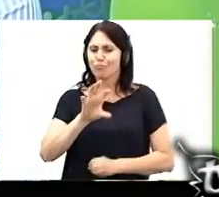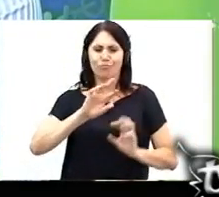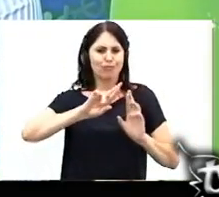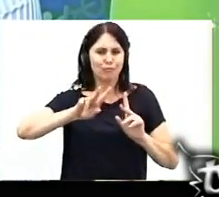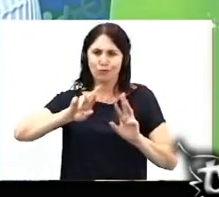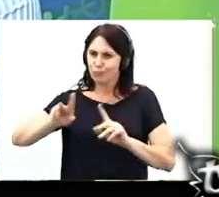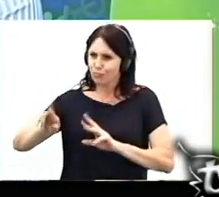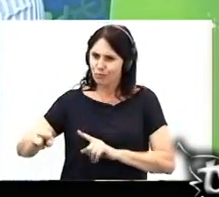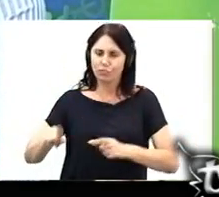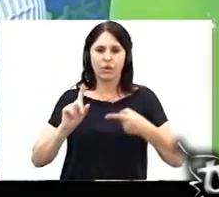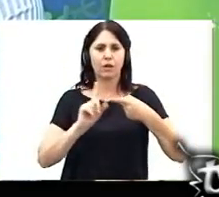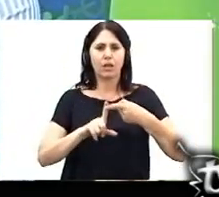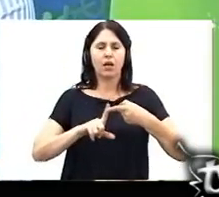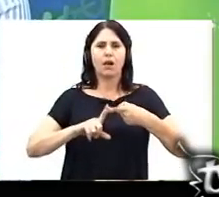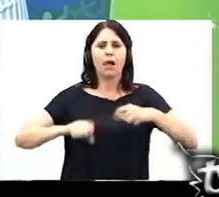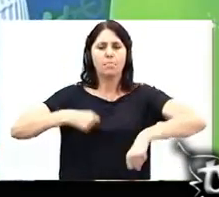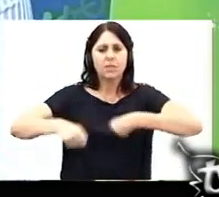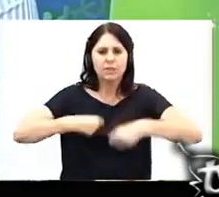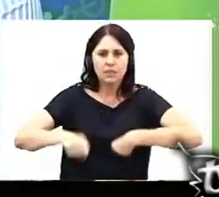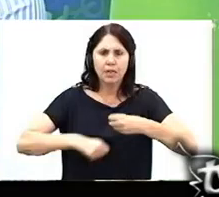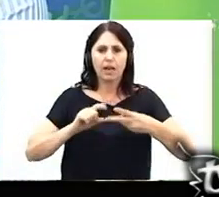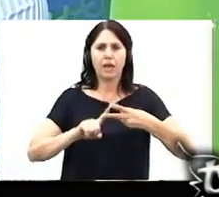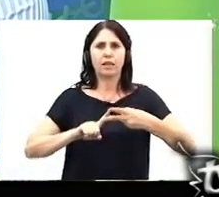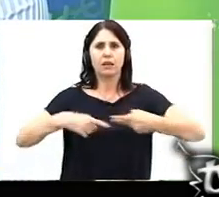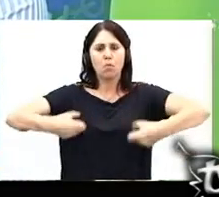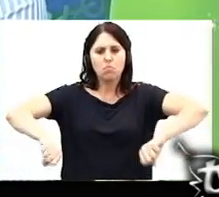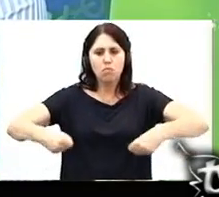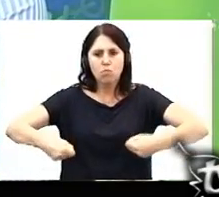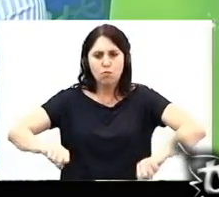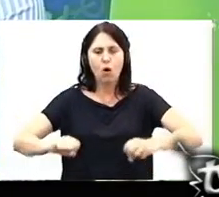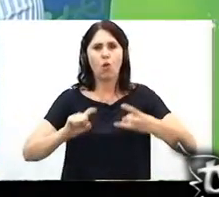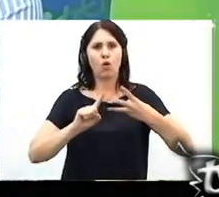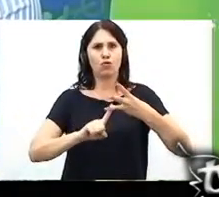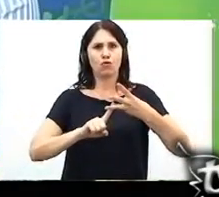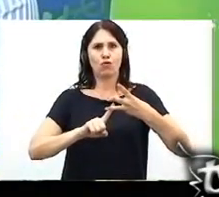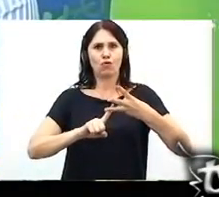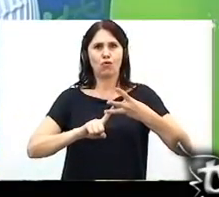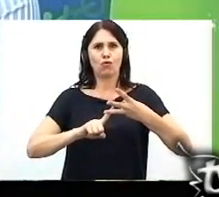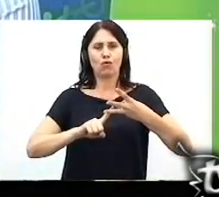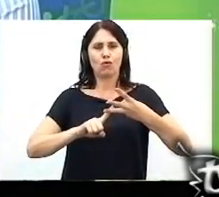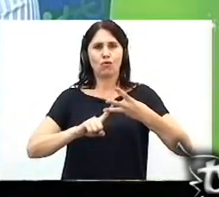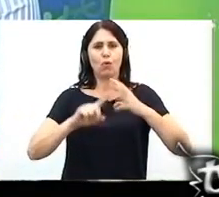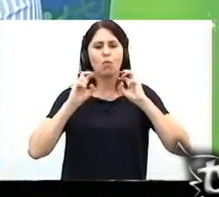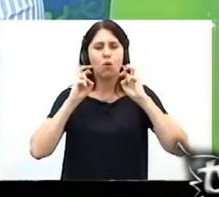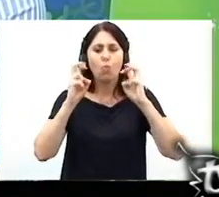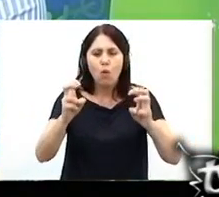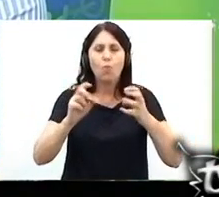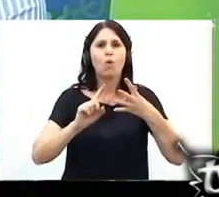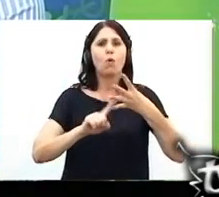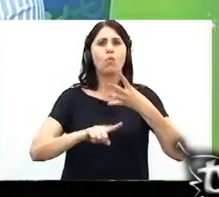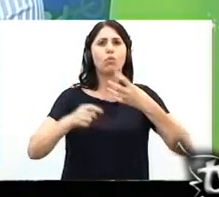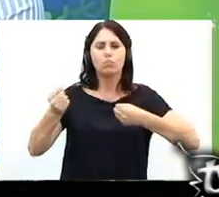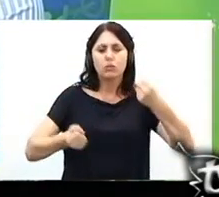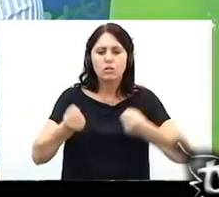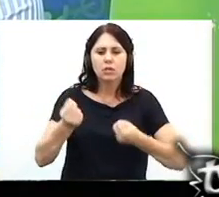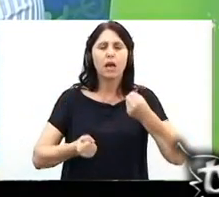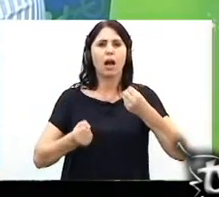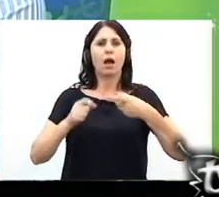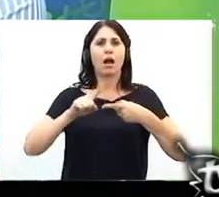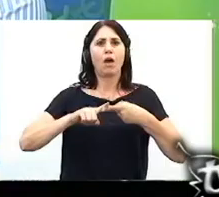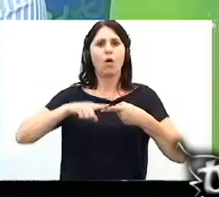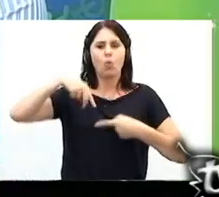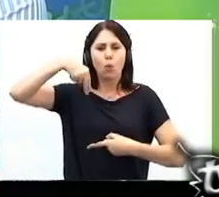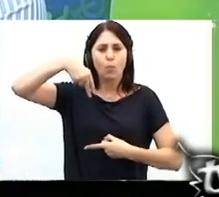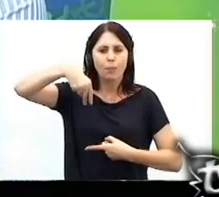dentro do perímetro urbano. Significa a gente pensar as diferentes formas de deslocamento, diferentes